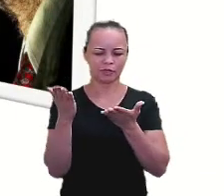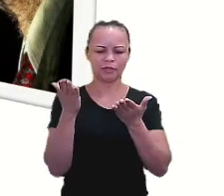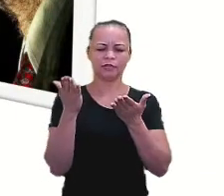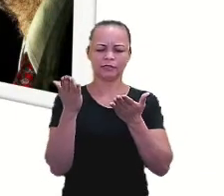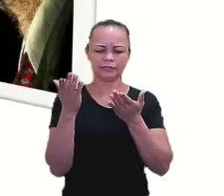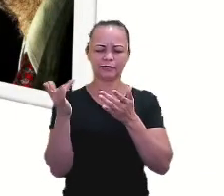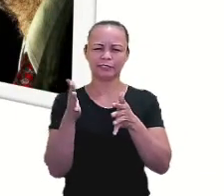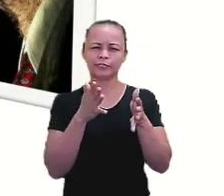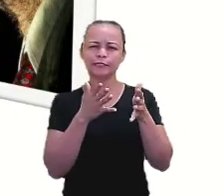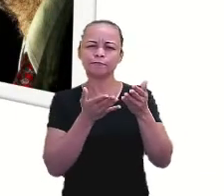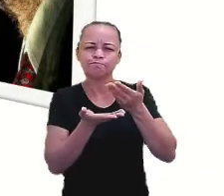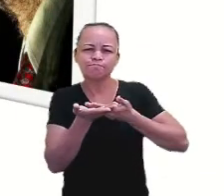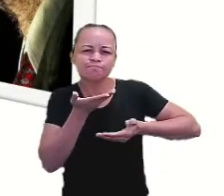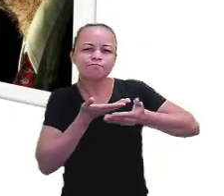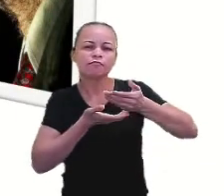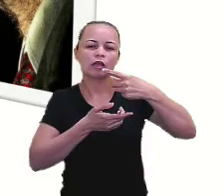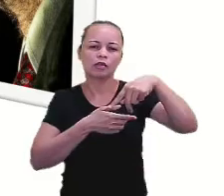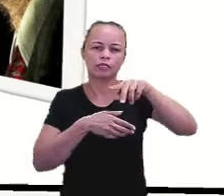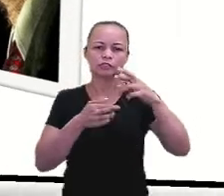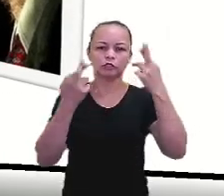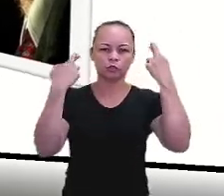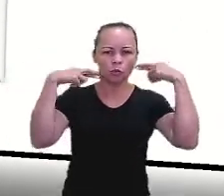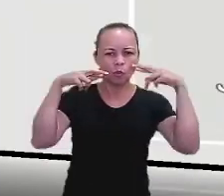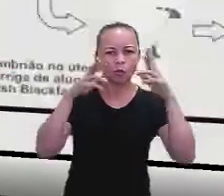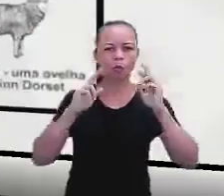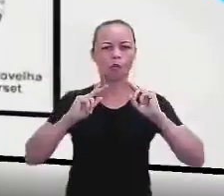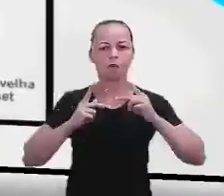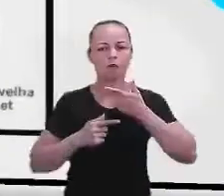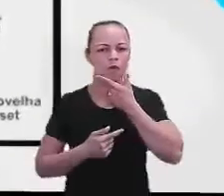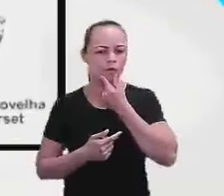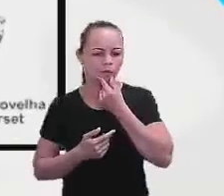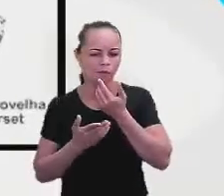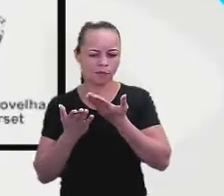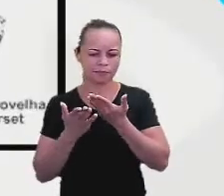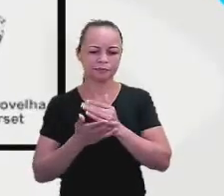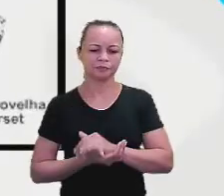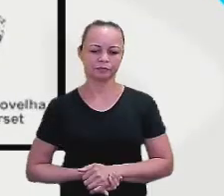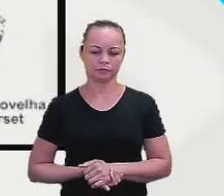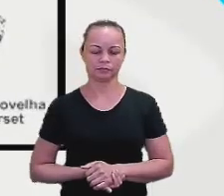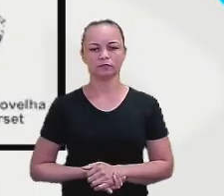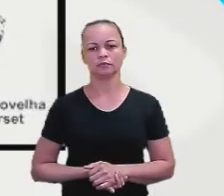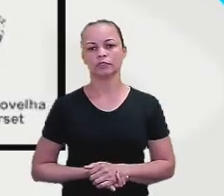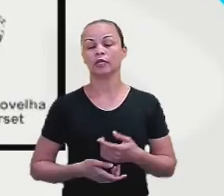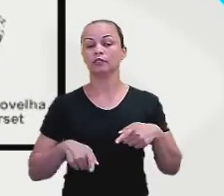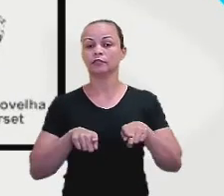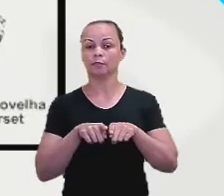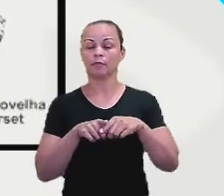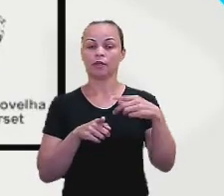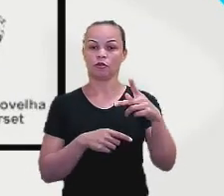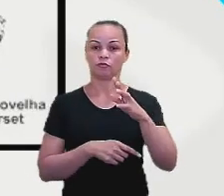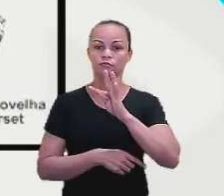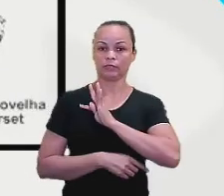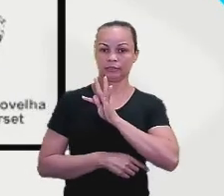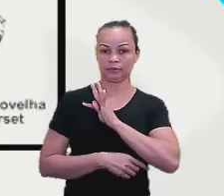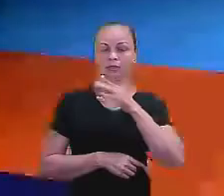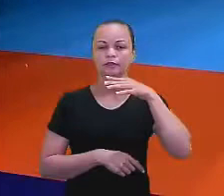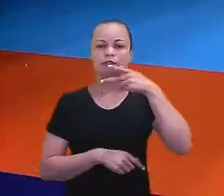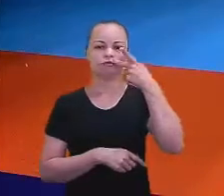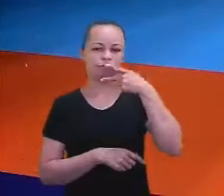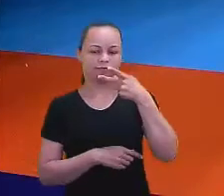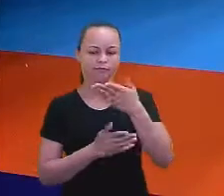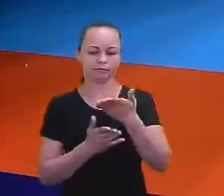de enamorado entre ele e a ovelha Dolly, tá? E aí, eu vou falar um pouquinho dessa técnica. Volta aqui comigo, por favor,